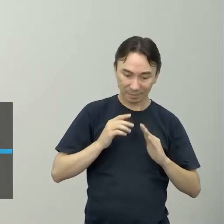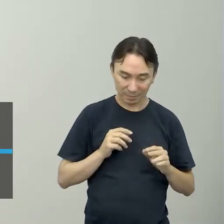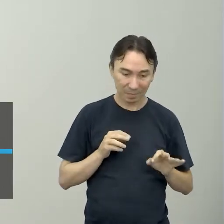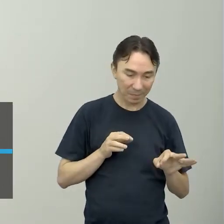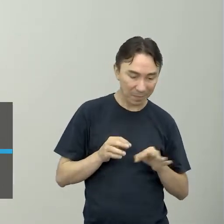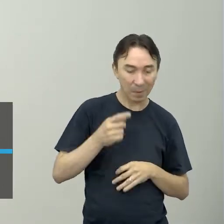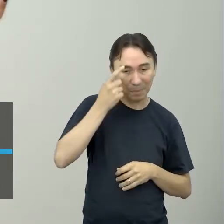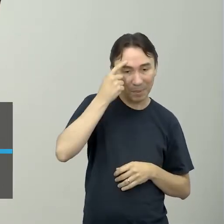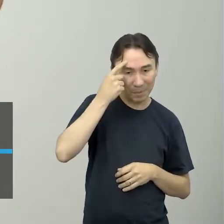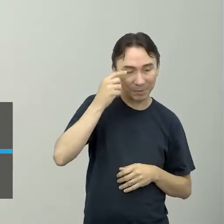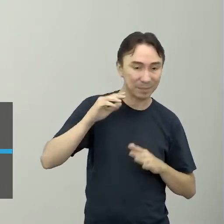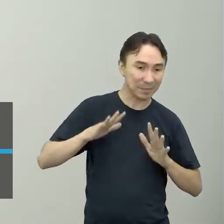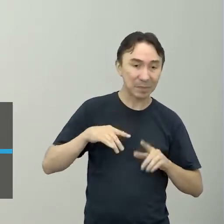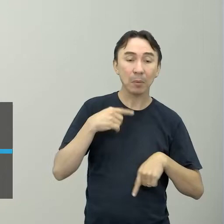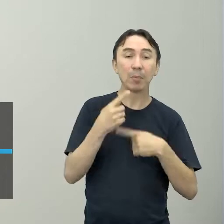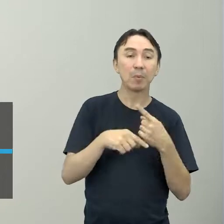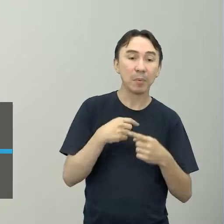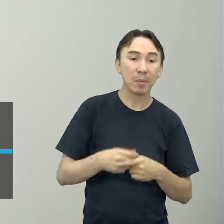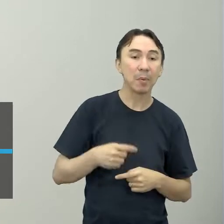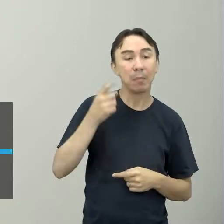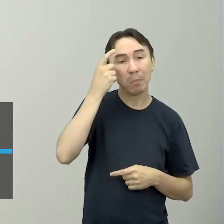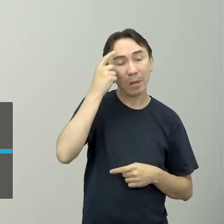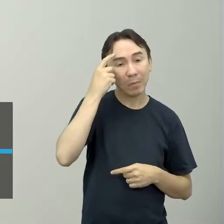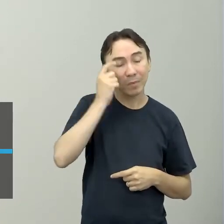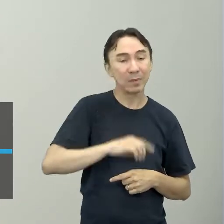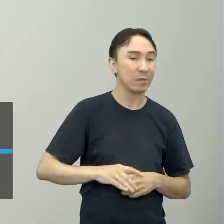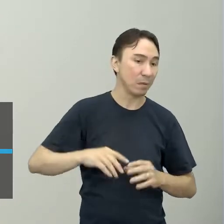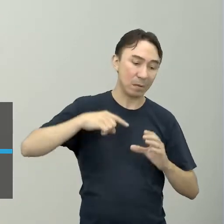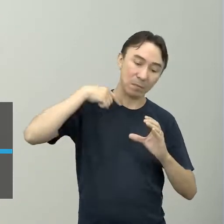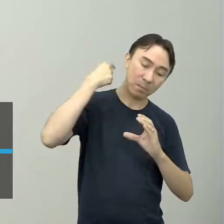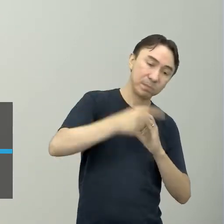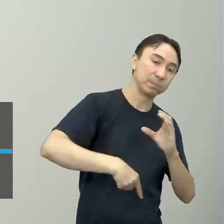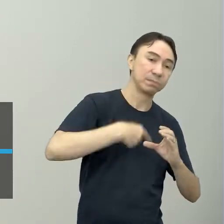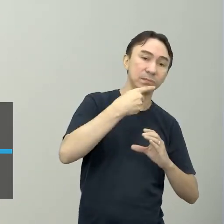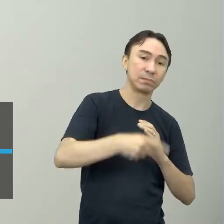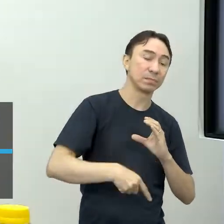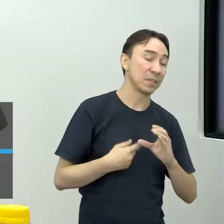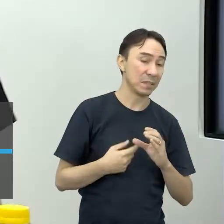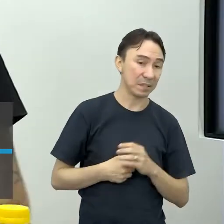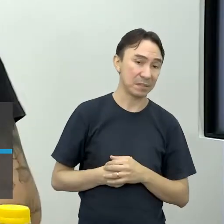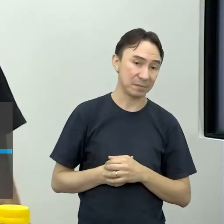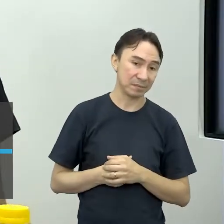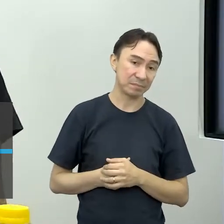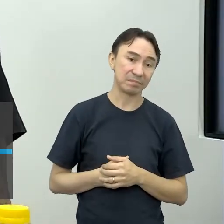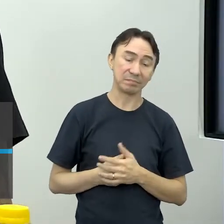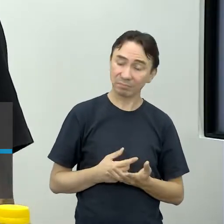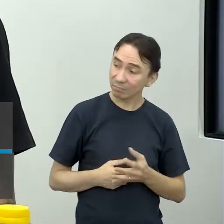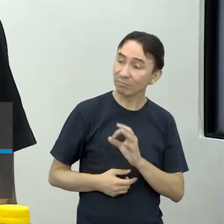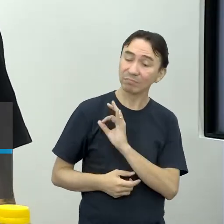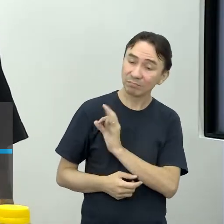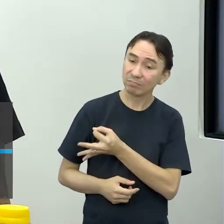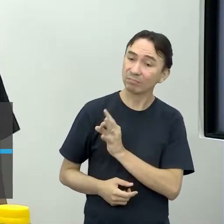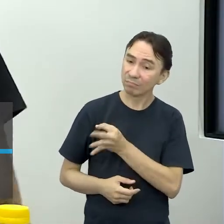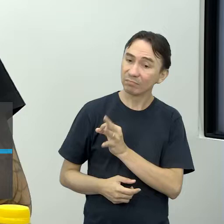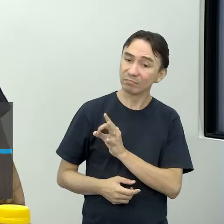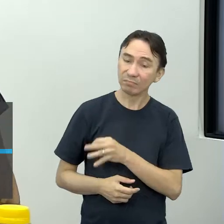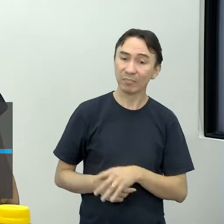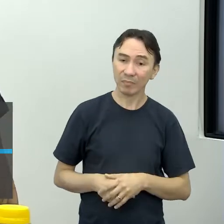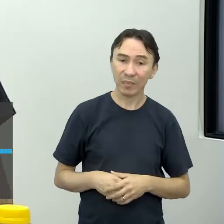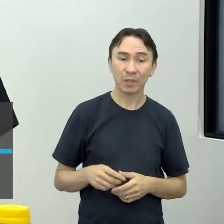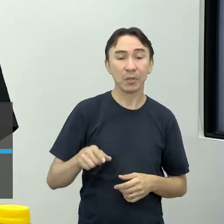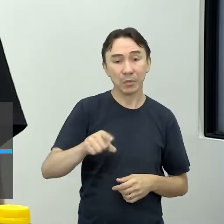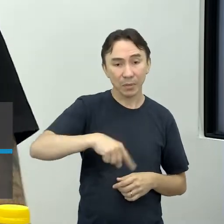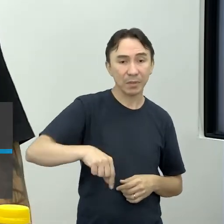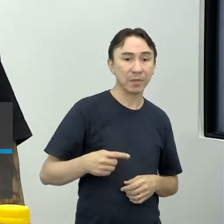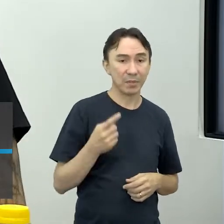vai estar pensando no mundo, né, a gente vai estar pensando aí em estruturas muito maiores. Sim, porque a partir do momento que a gente consegue ver o nosso lado, a